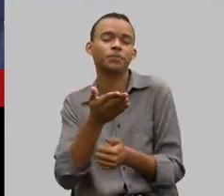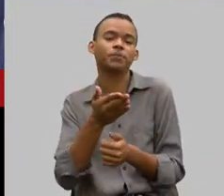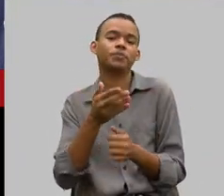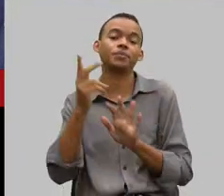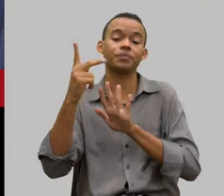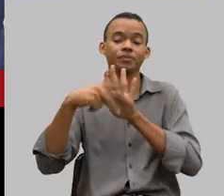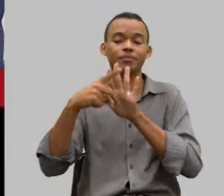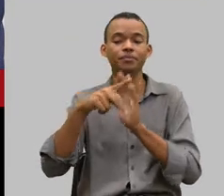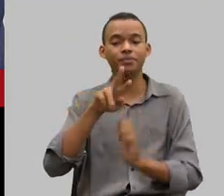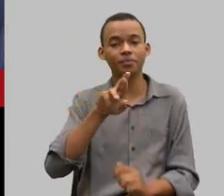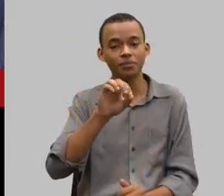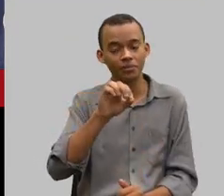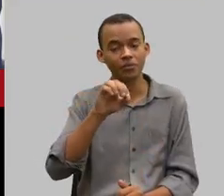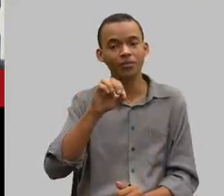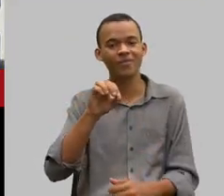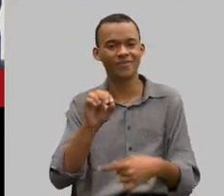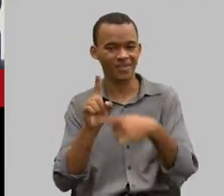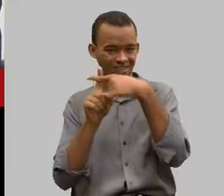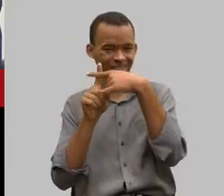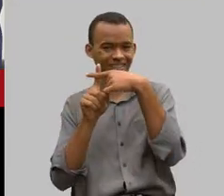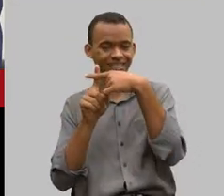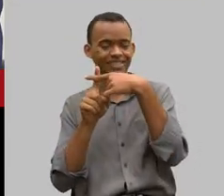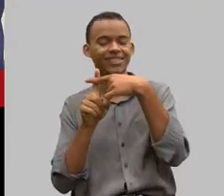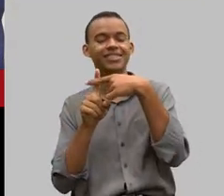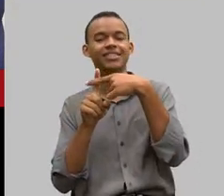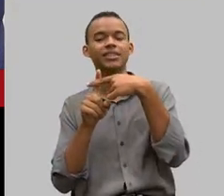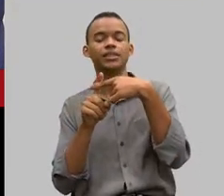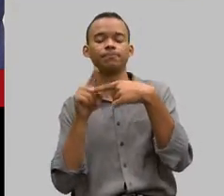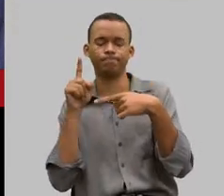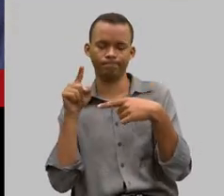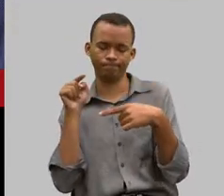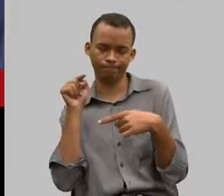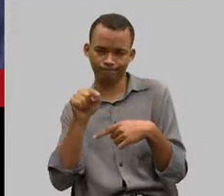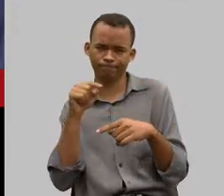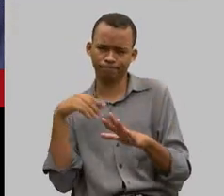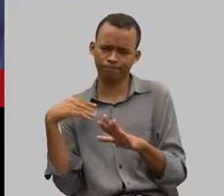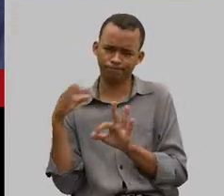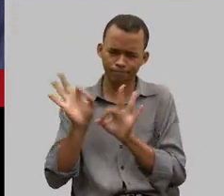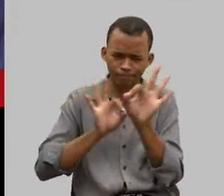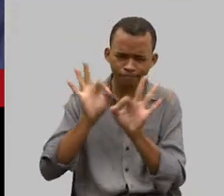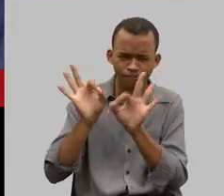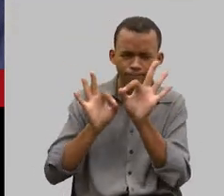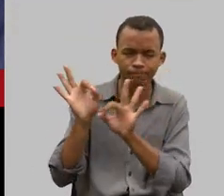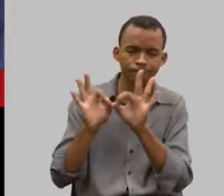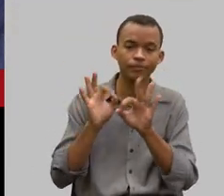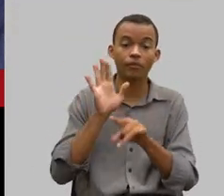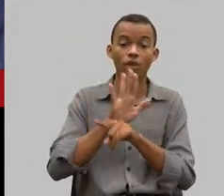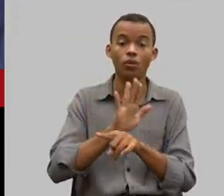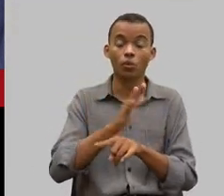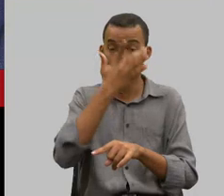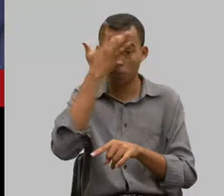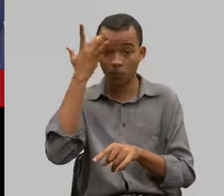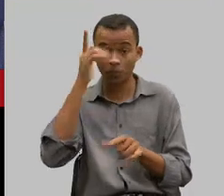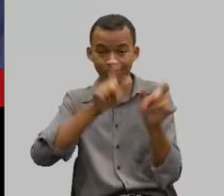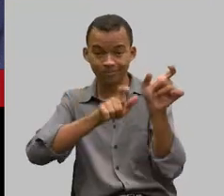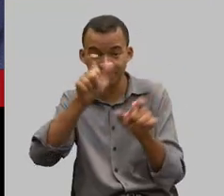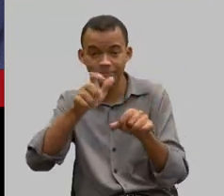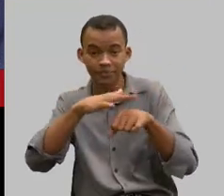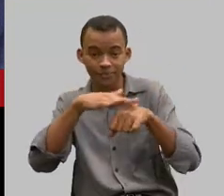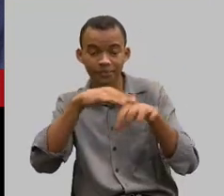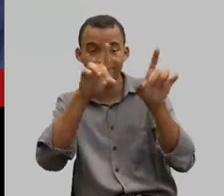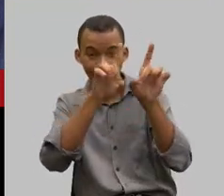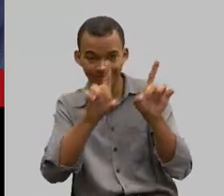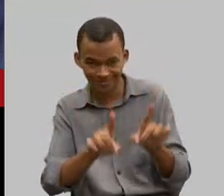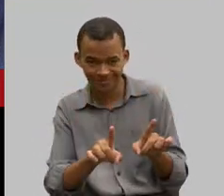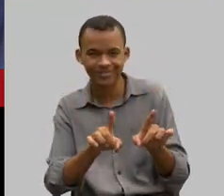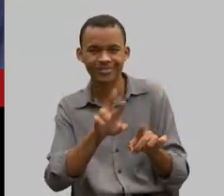desenvolvendo para pessoa com deficiência e doenças raras nós colocaremos ele juntos aqui do ppag da LDO